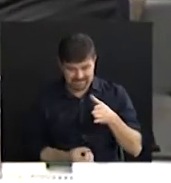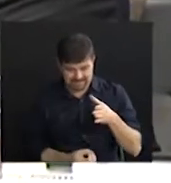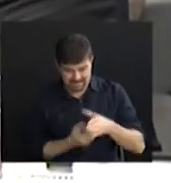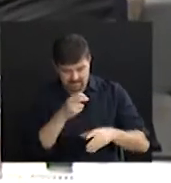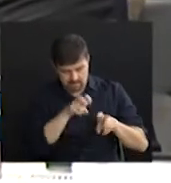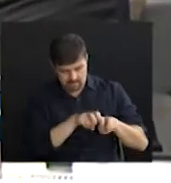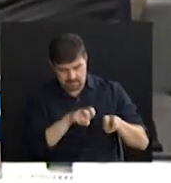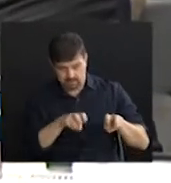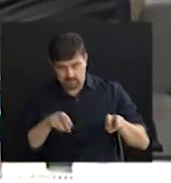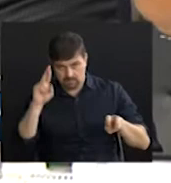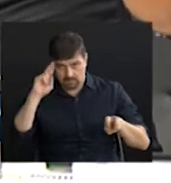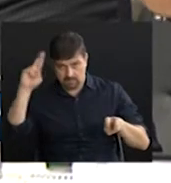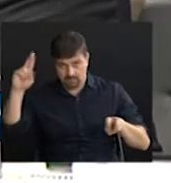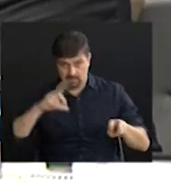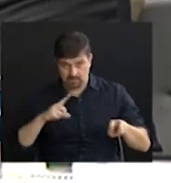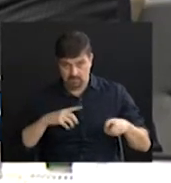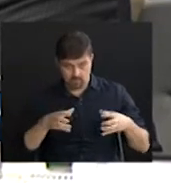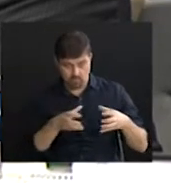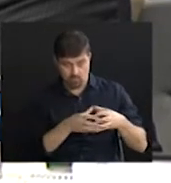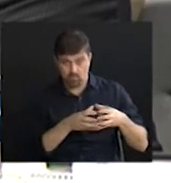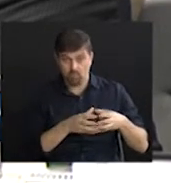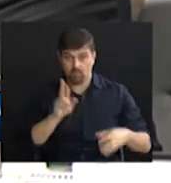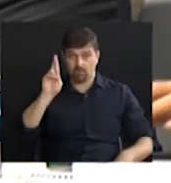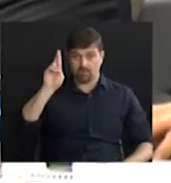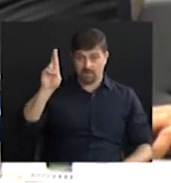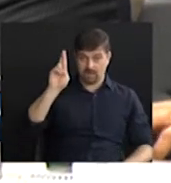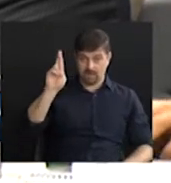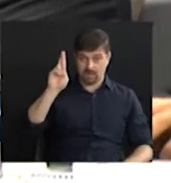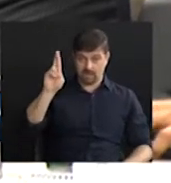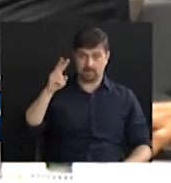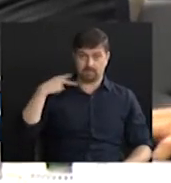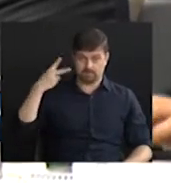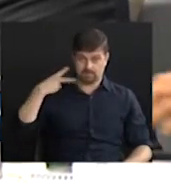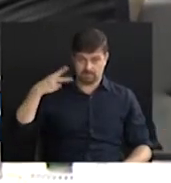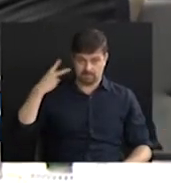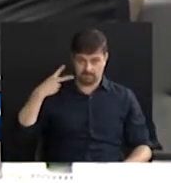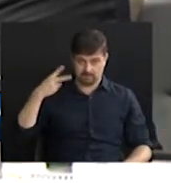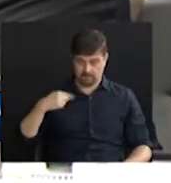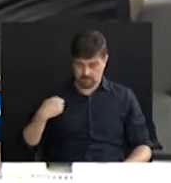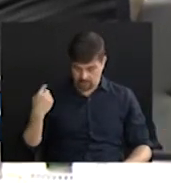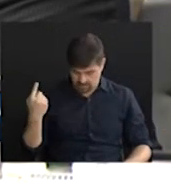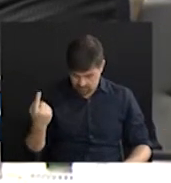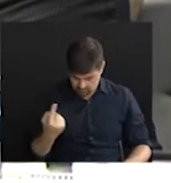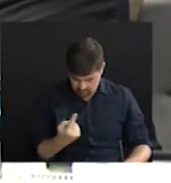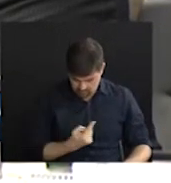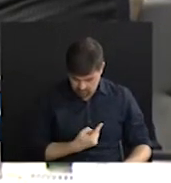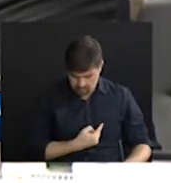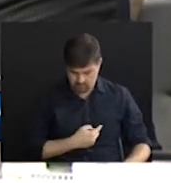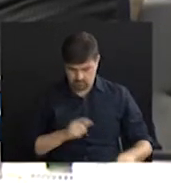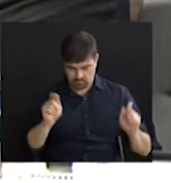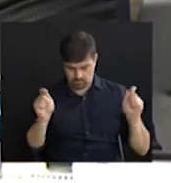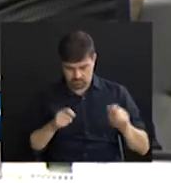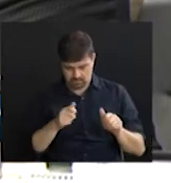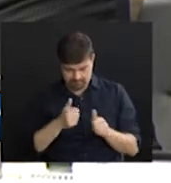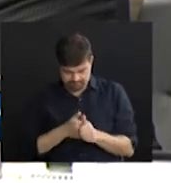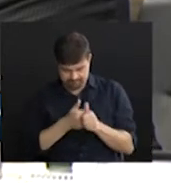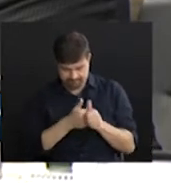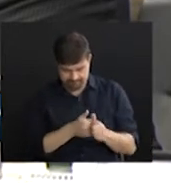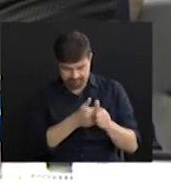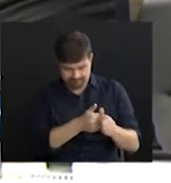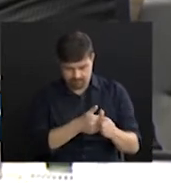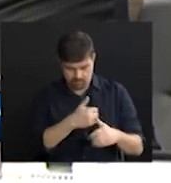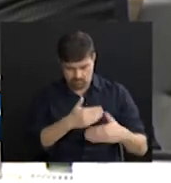da mesa, uma comissão de representação dos vereadores para que nós possamos acompanhar todo